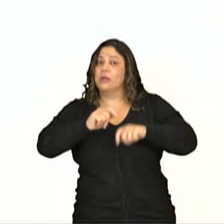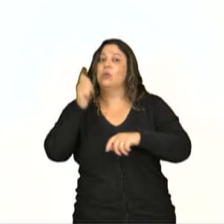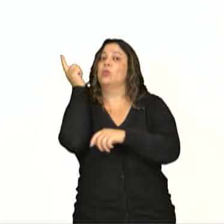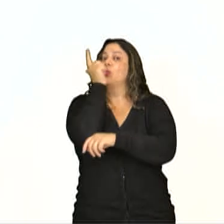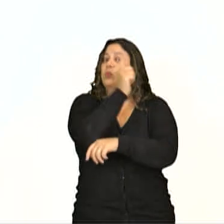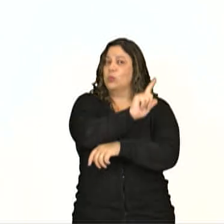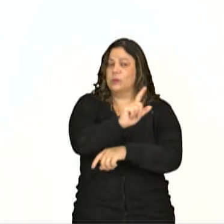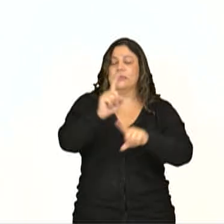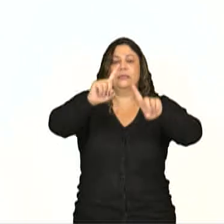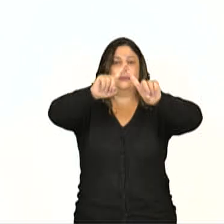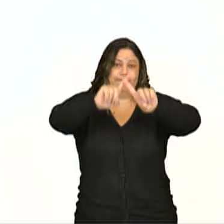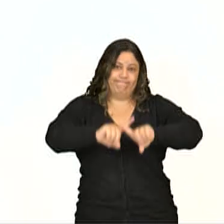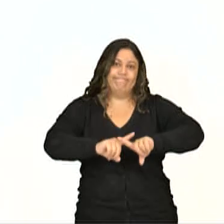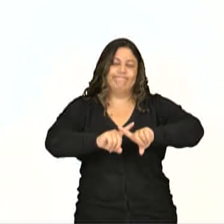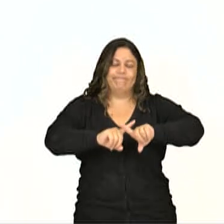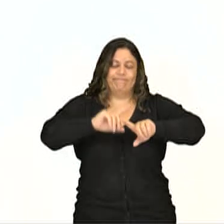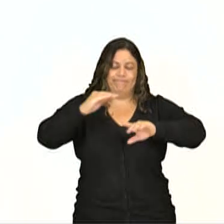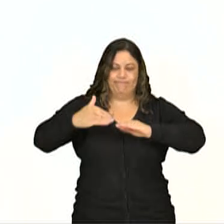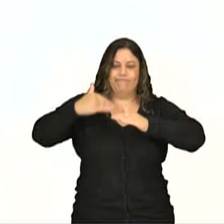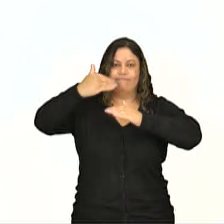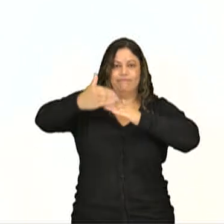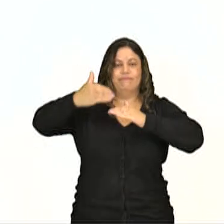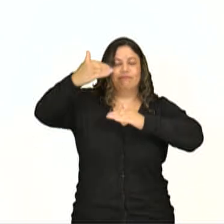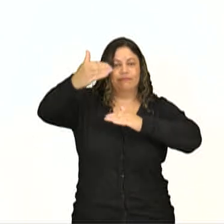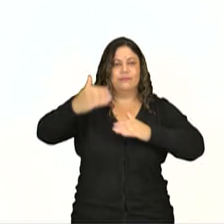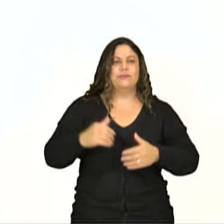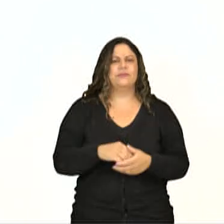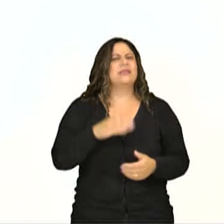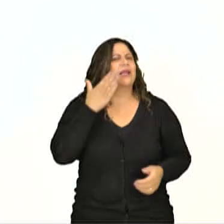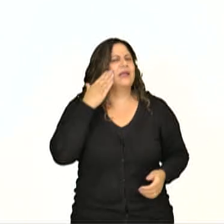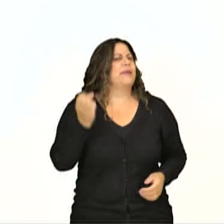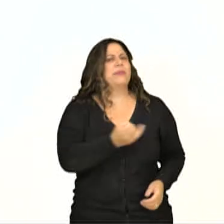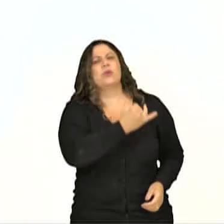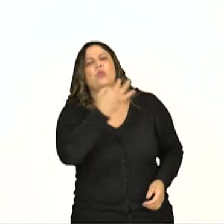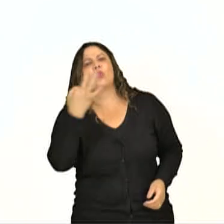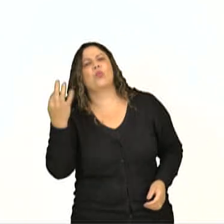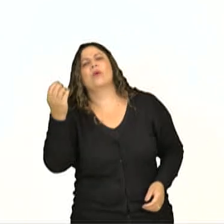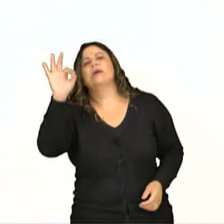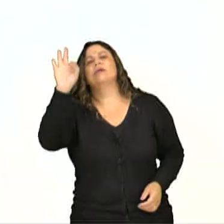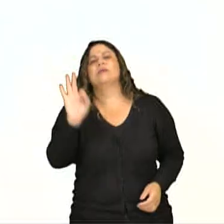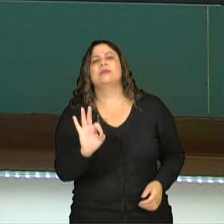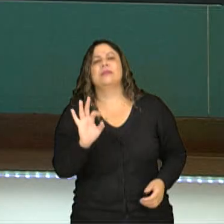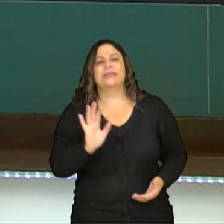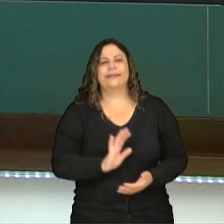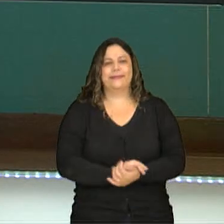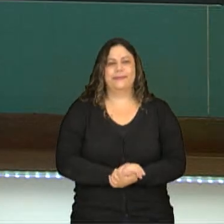depois, na próxima edição, as mulheres puderam competir. Sabe quantos por cento puderam competir?